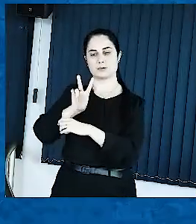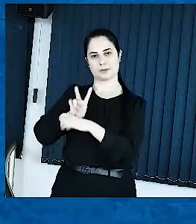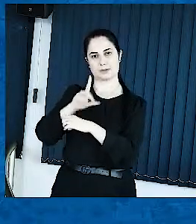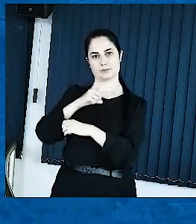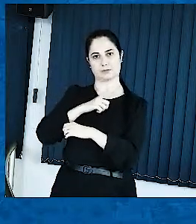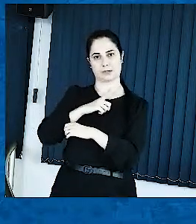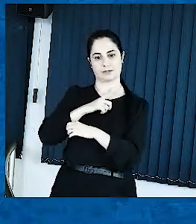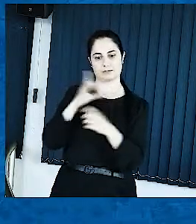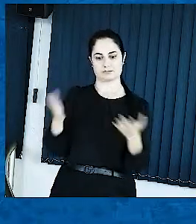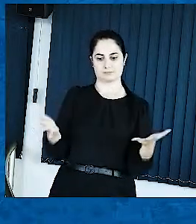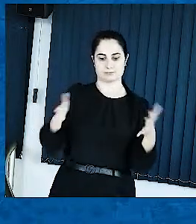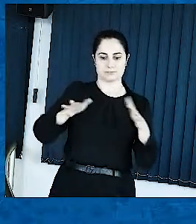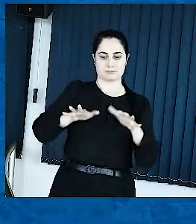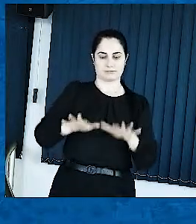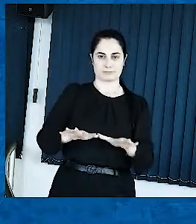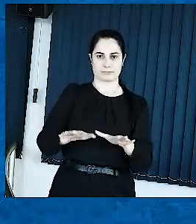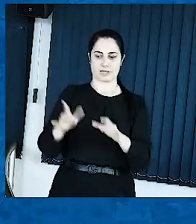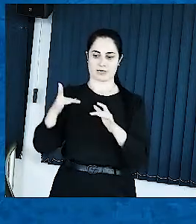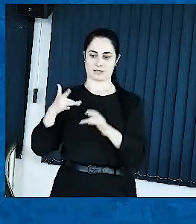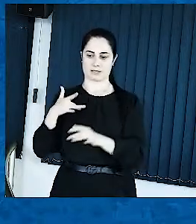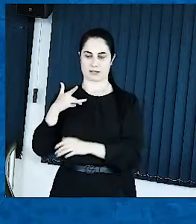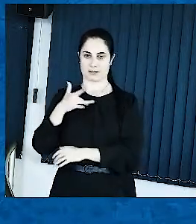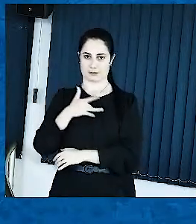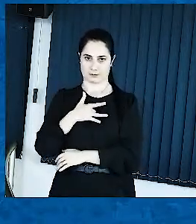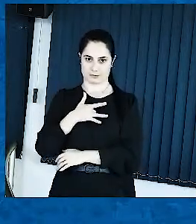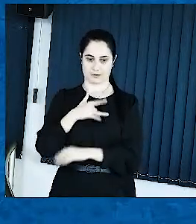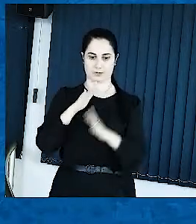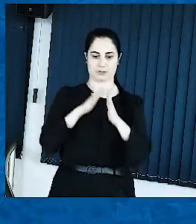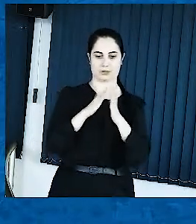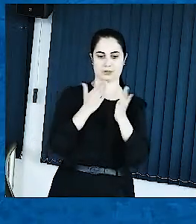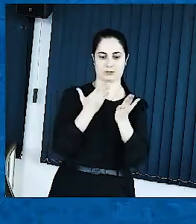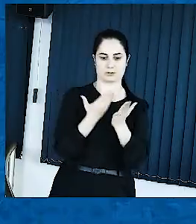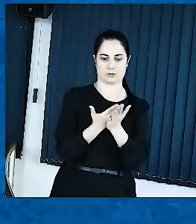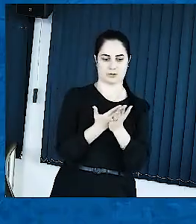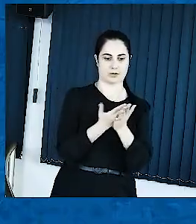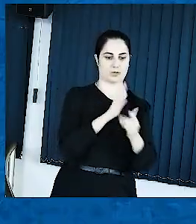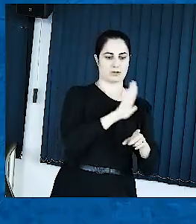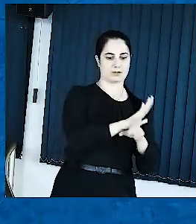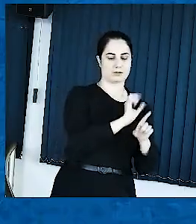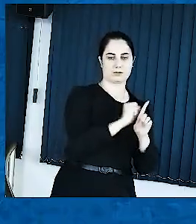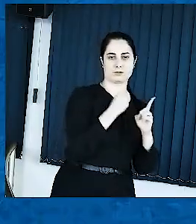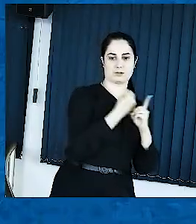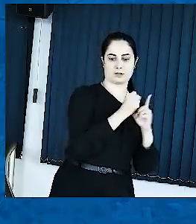integrando a saúde, a escola e a assistência social.